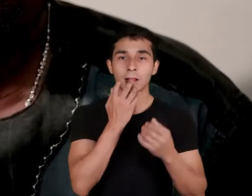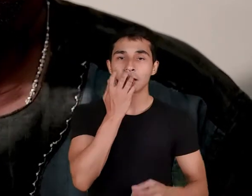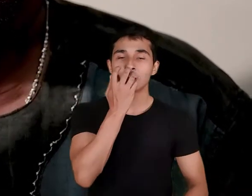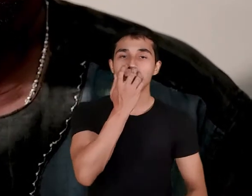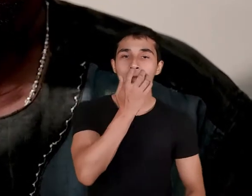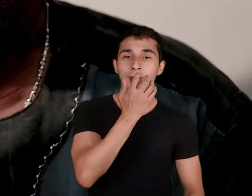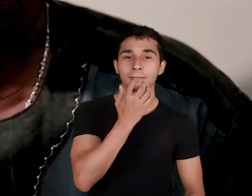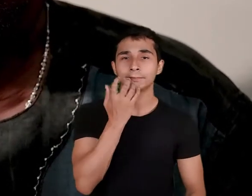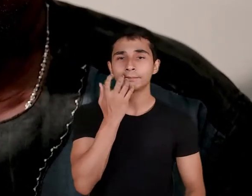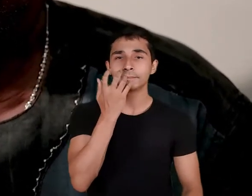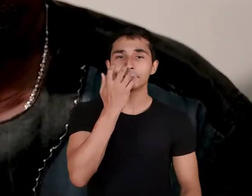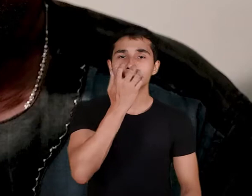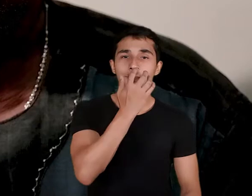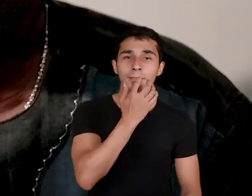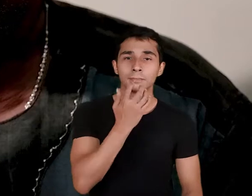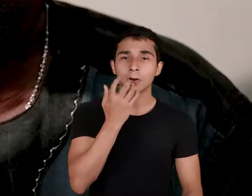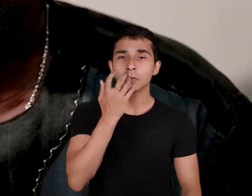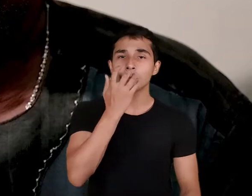ela.